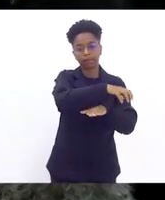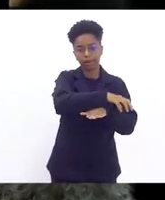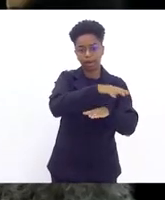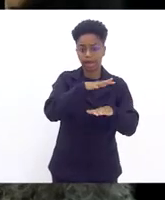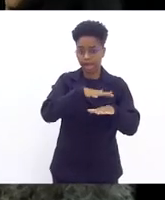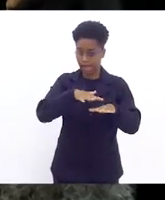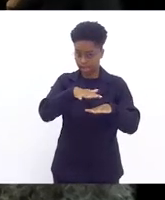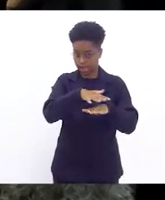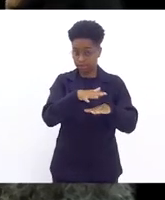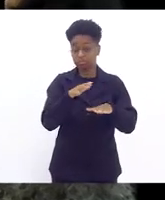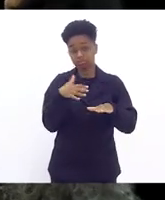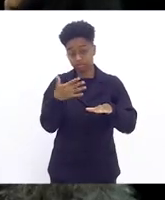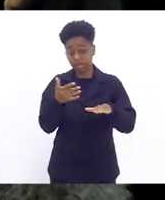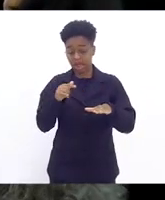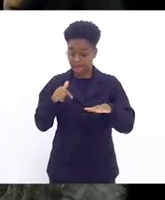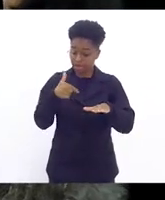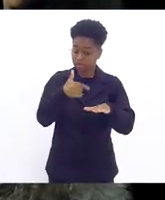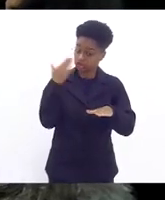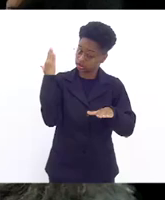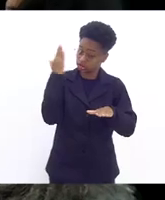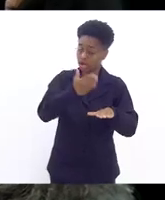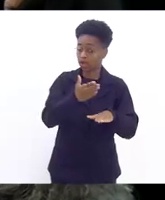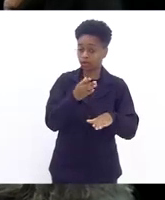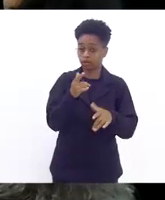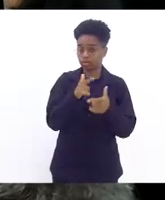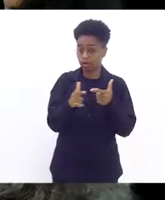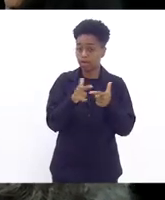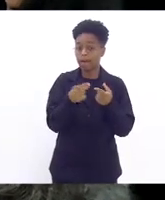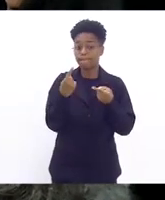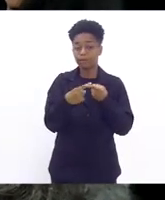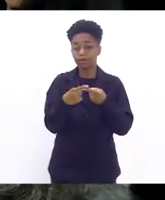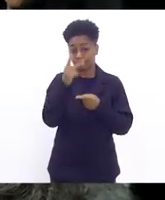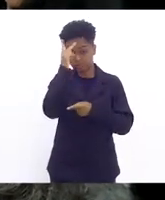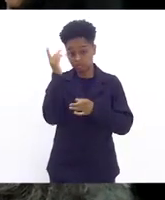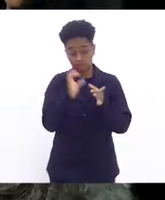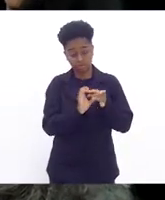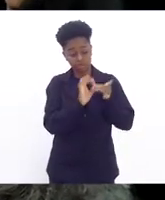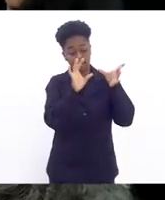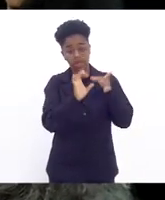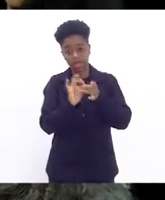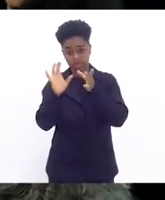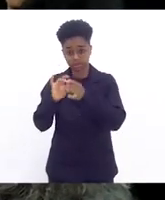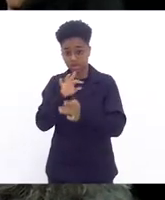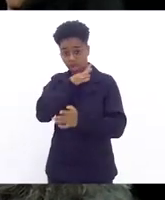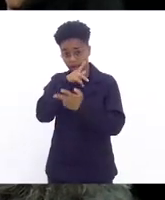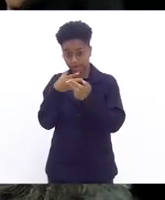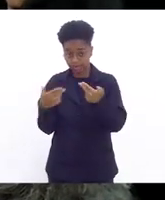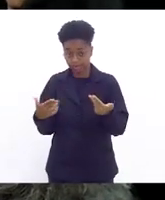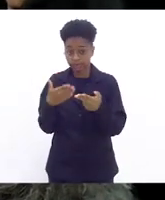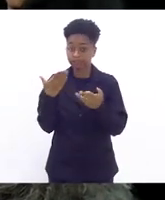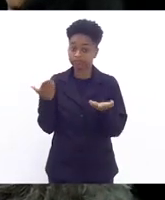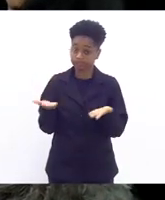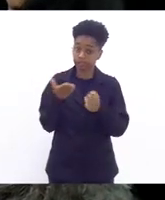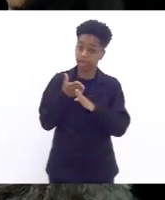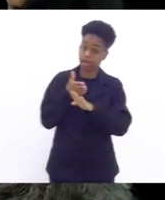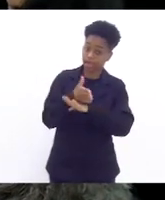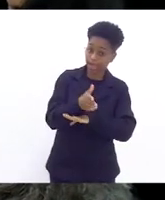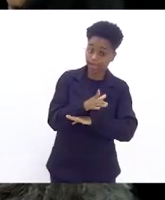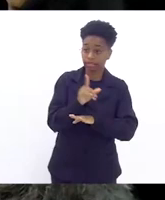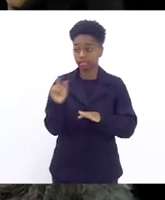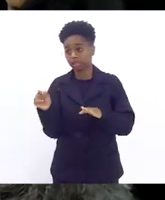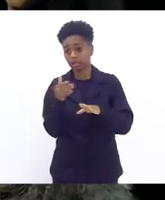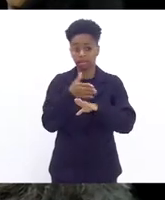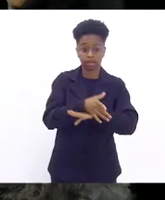aí atuava em cima do problema porque os animais as pessoas deixam soltas né os animais eles entram e saem